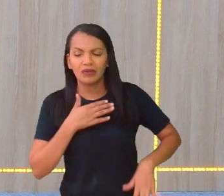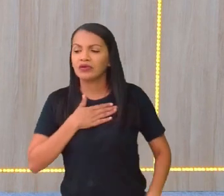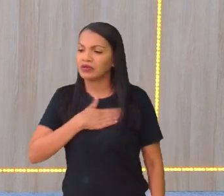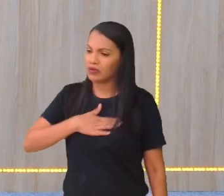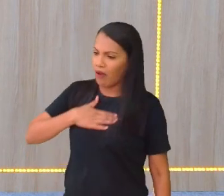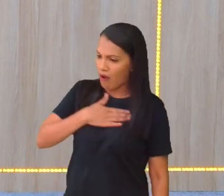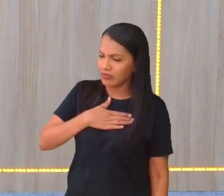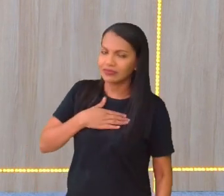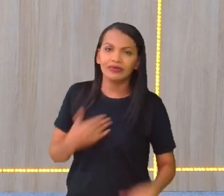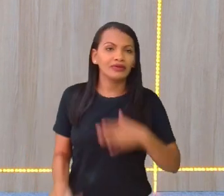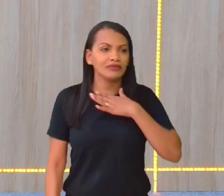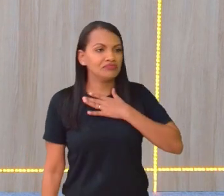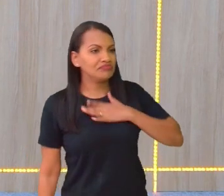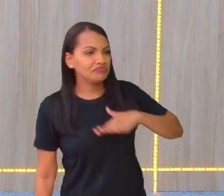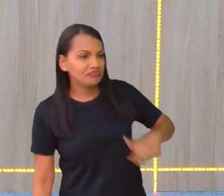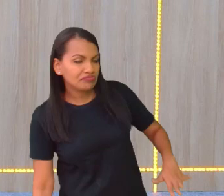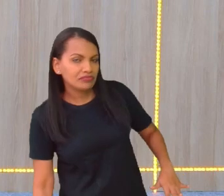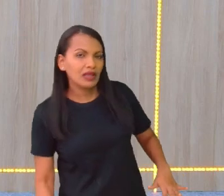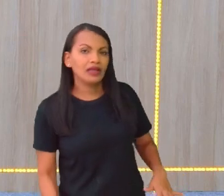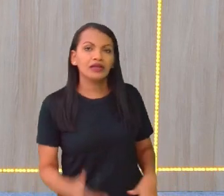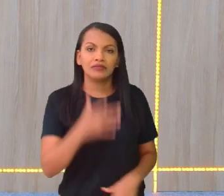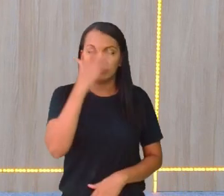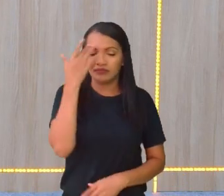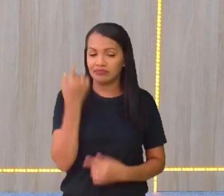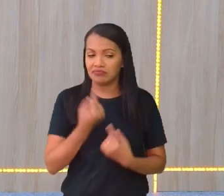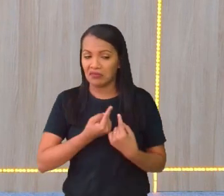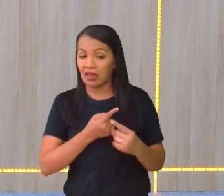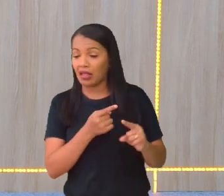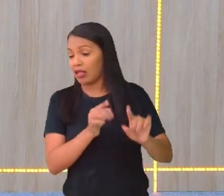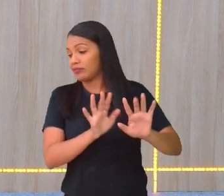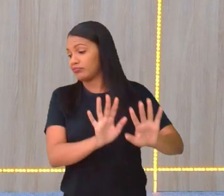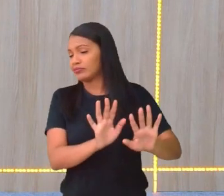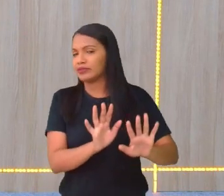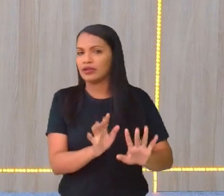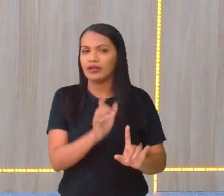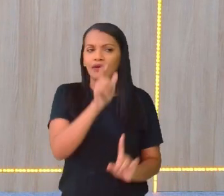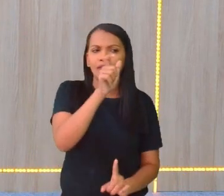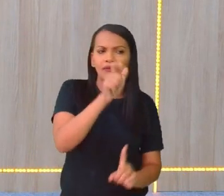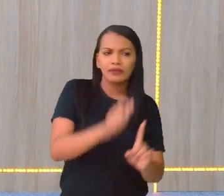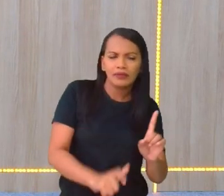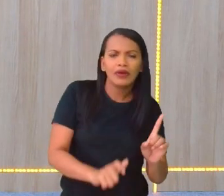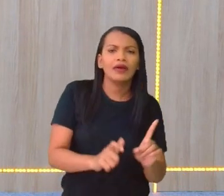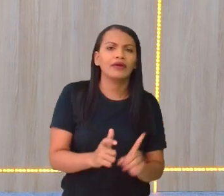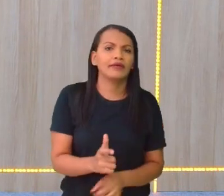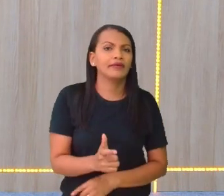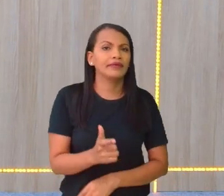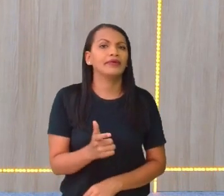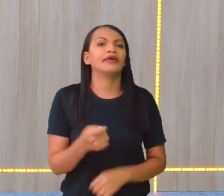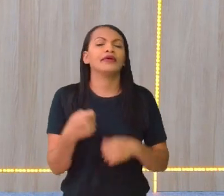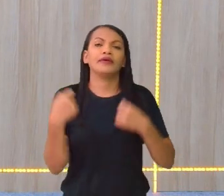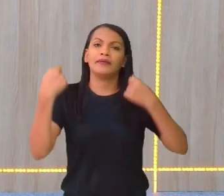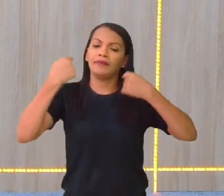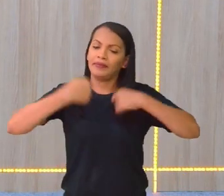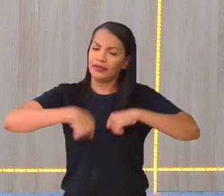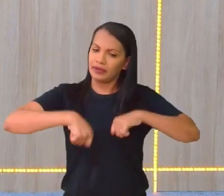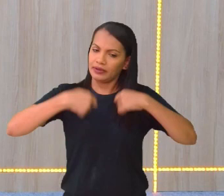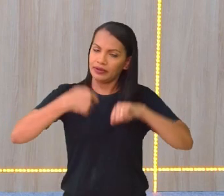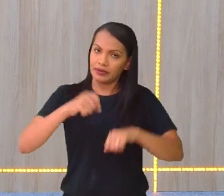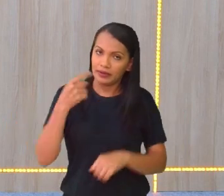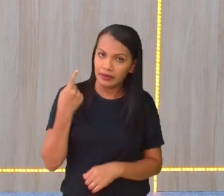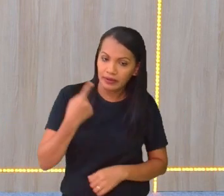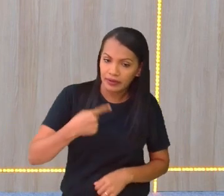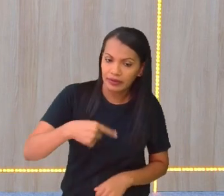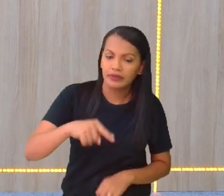contrário àquele político, não é? E aí esse político, esse personagem público, ele deve ir, não é, para